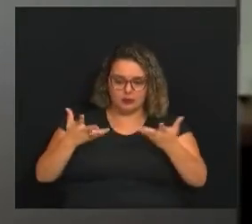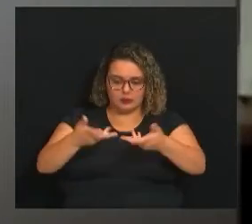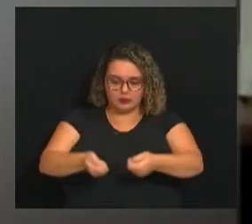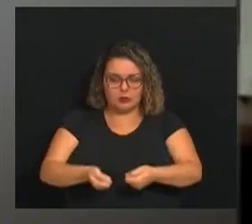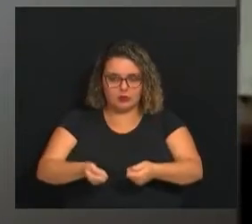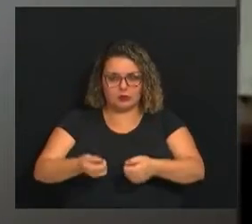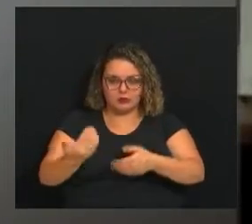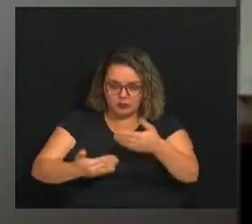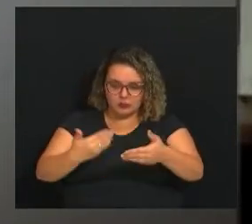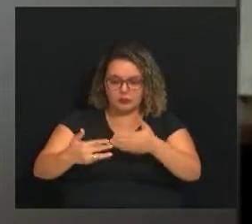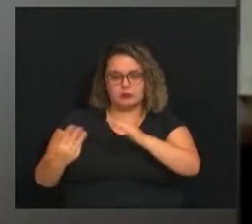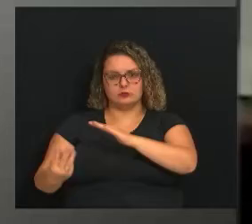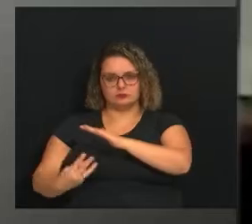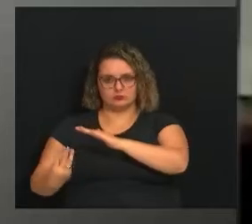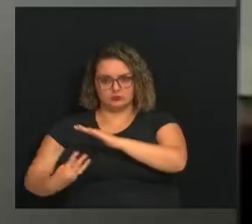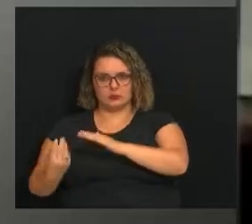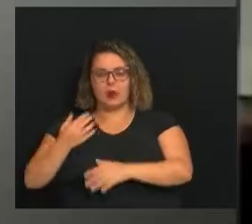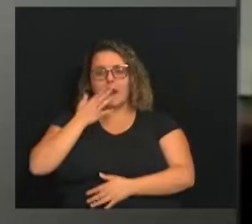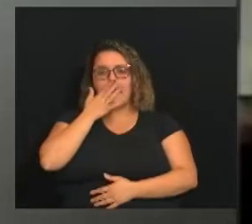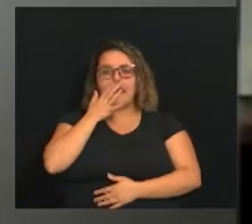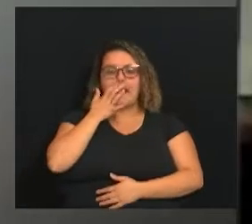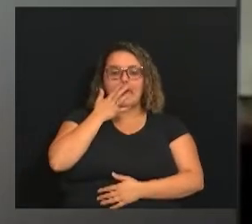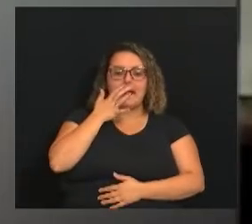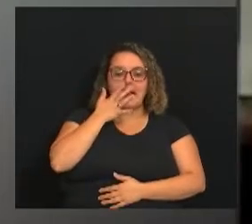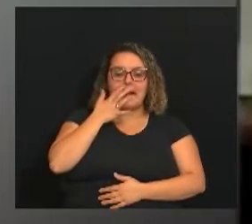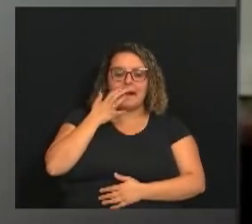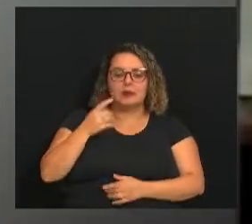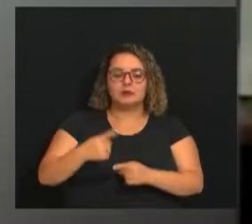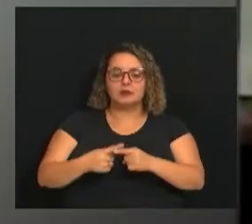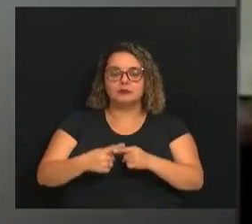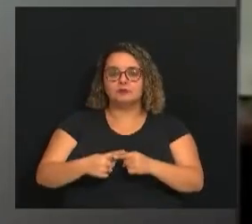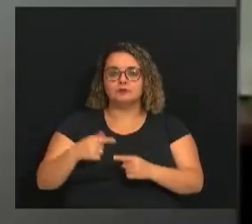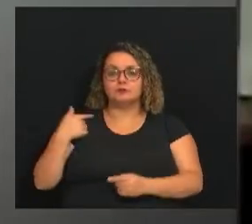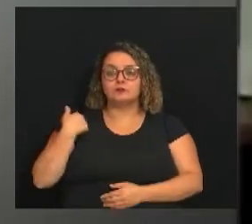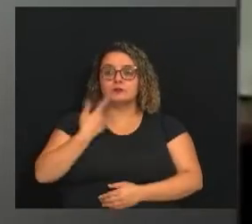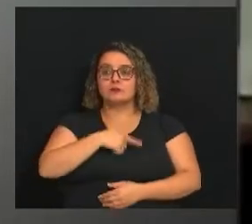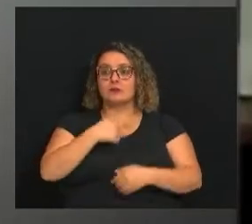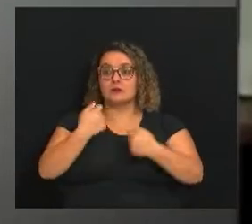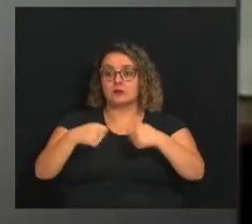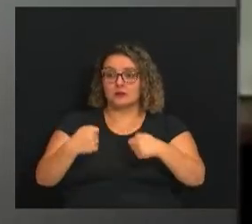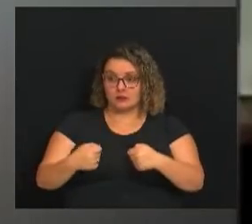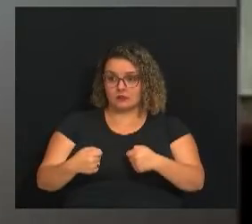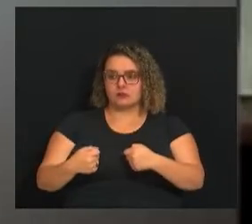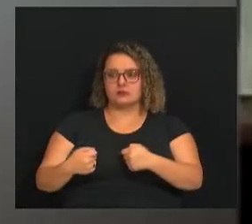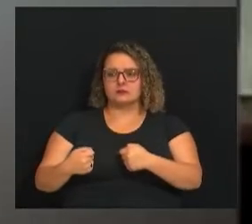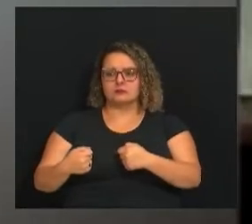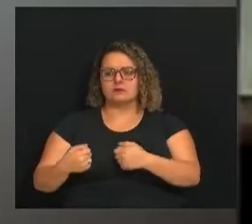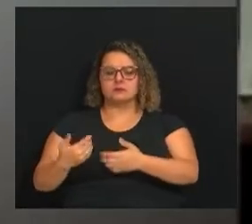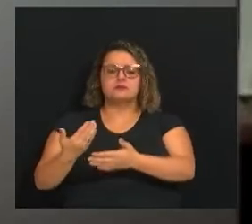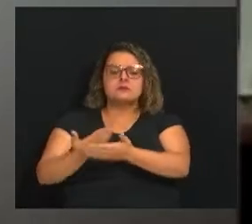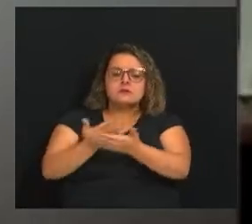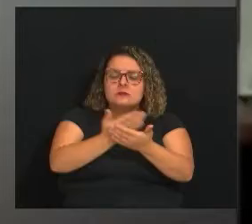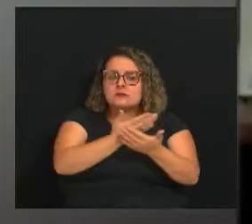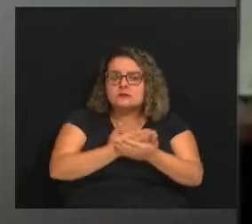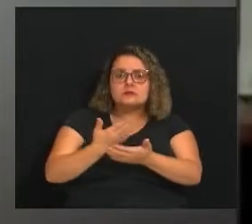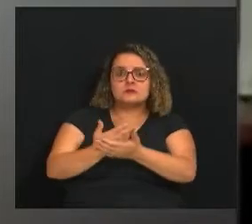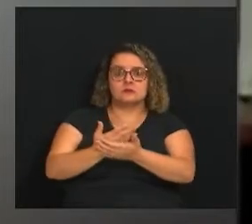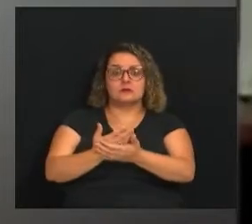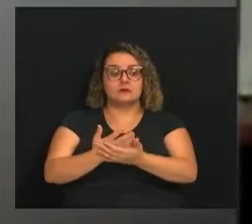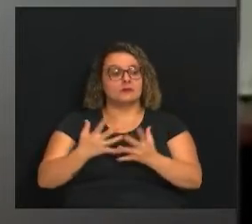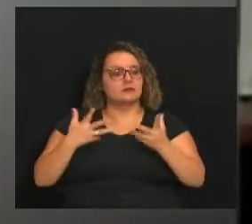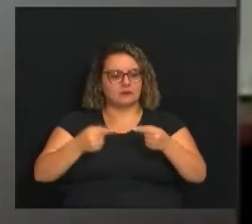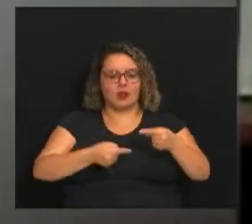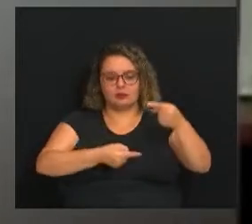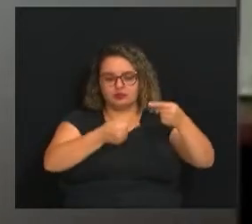processos de terceirização. Até porque nós precisamos, estudar, precisamos abordar